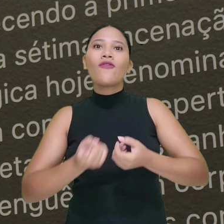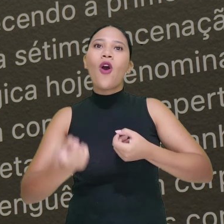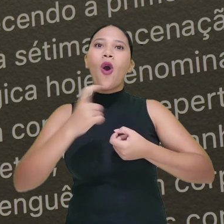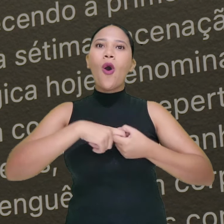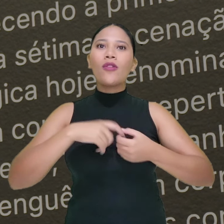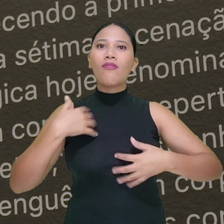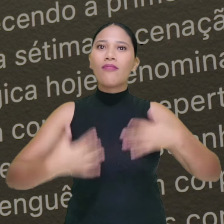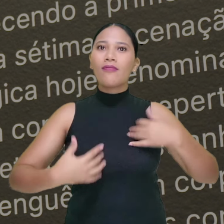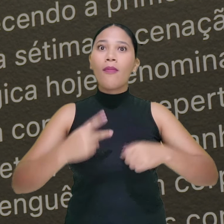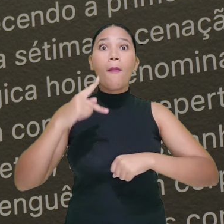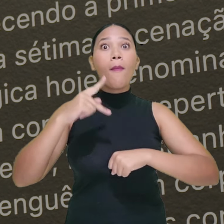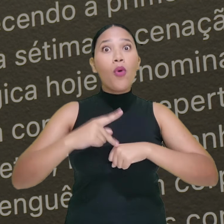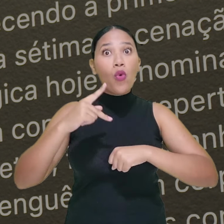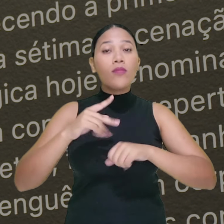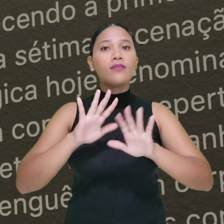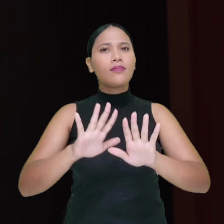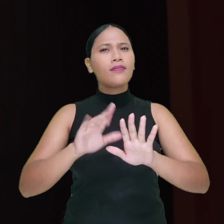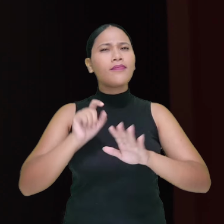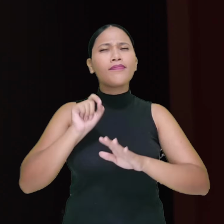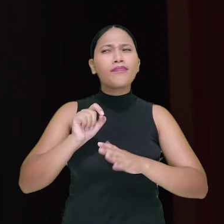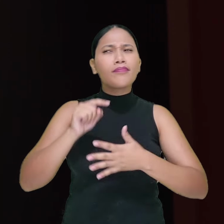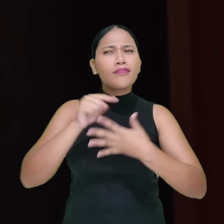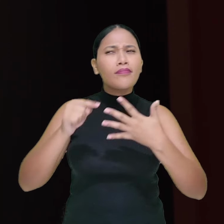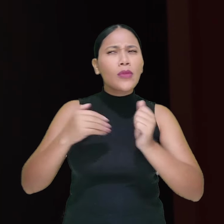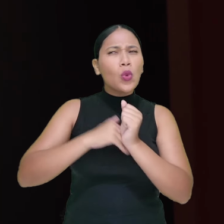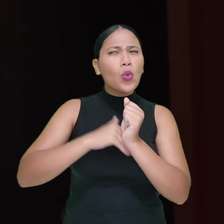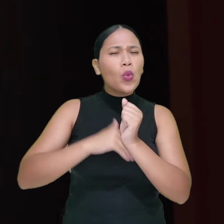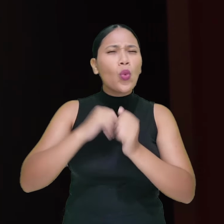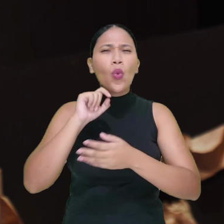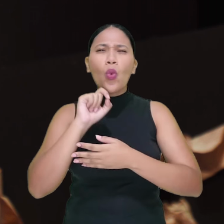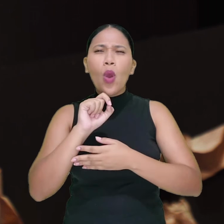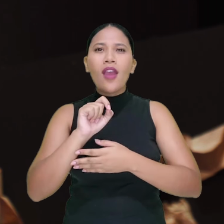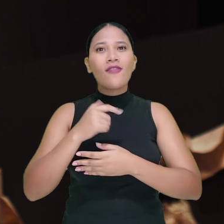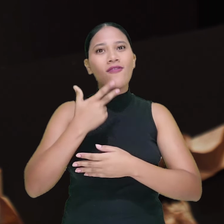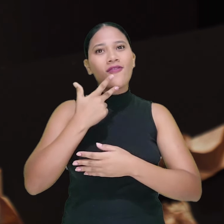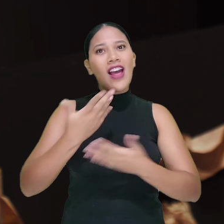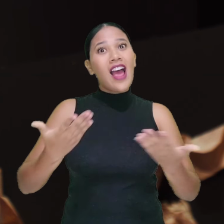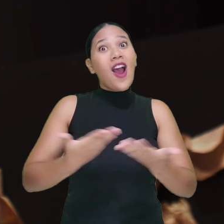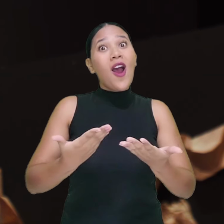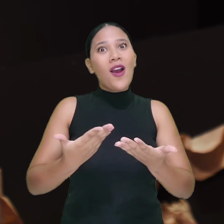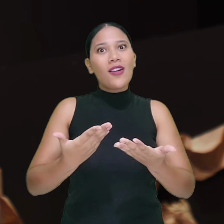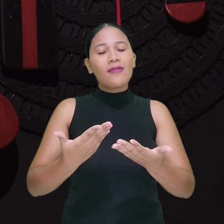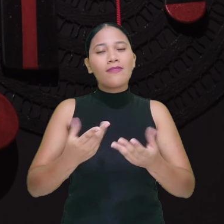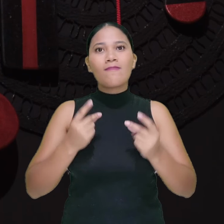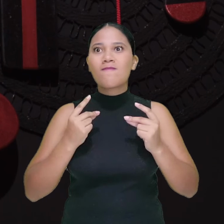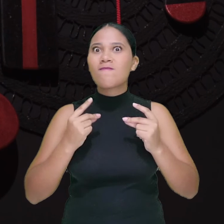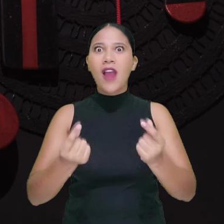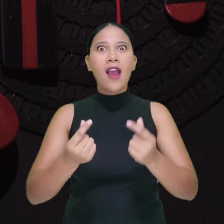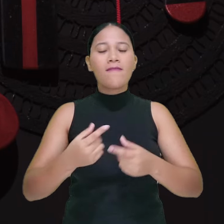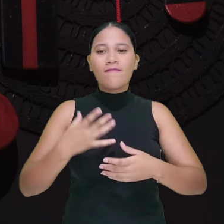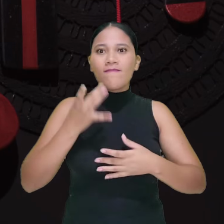mas de fato ela consegue voltar a ser bruta. Só que o mistério de Revenguer é o mistério do que eu chamo de o mistério do